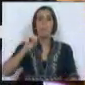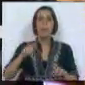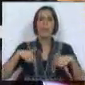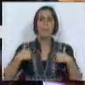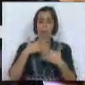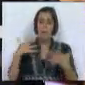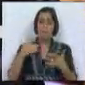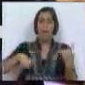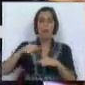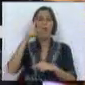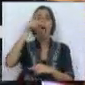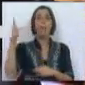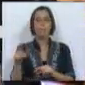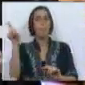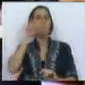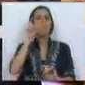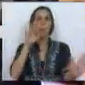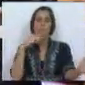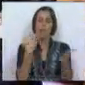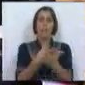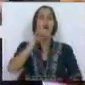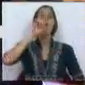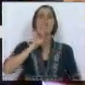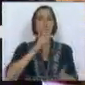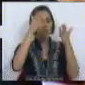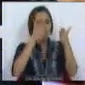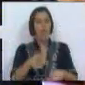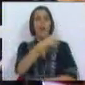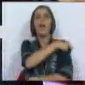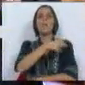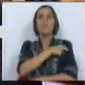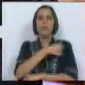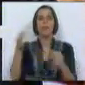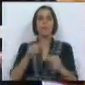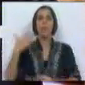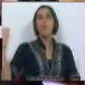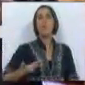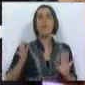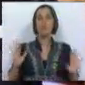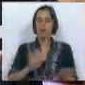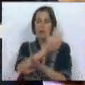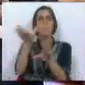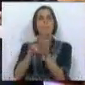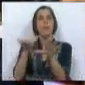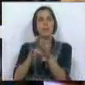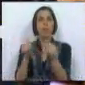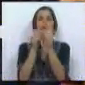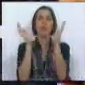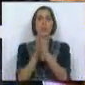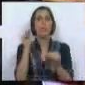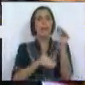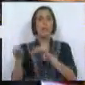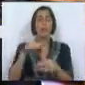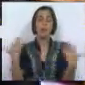sua maioria absoluta, garantiu à mulher uma representatividade, o direito à participação em todas as